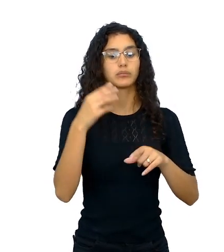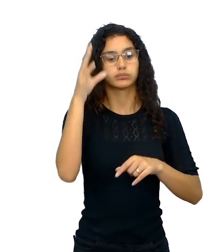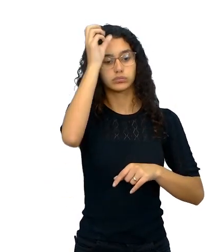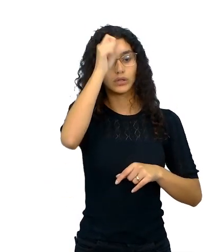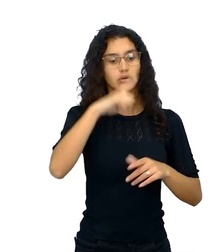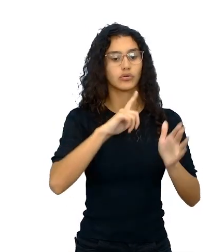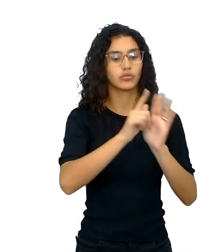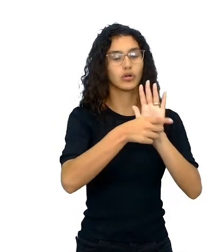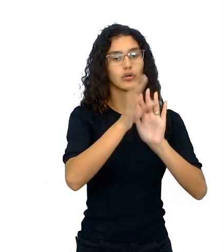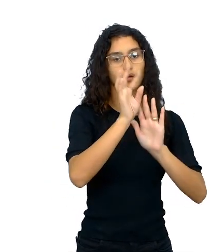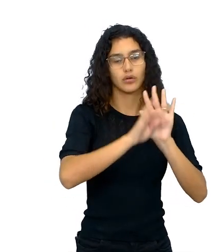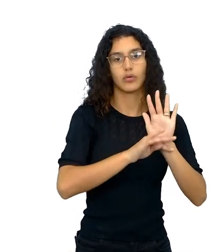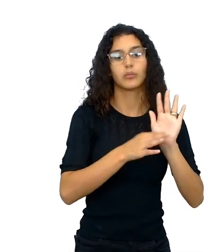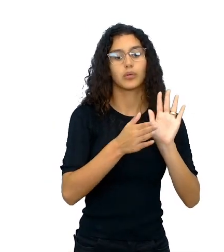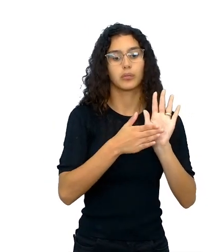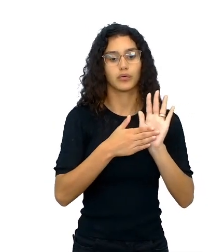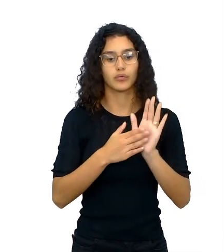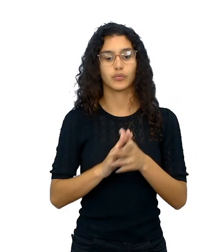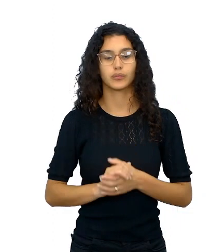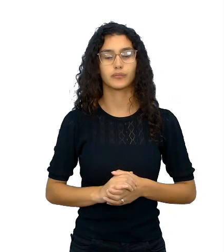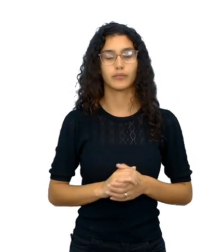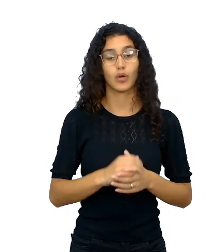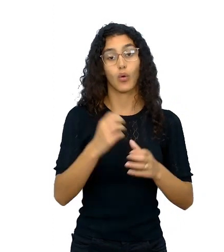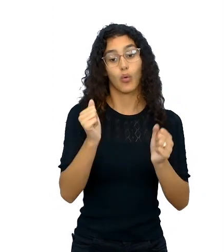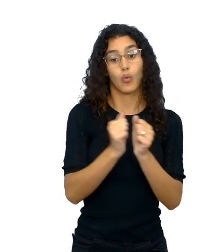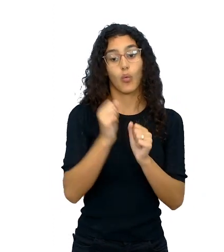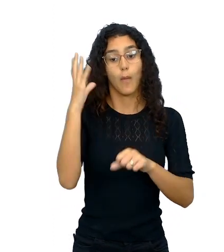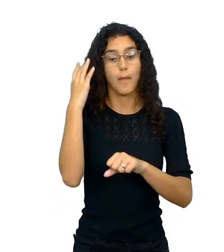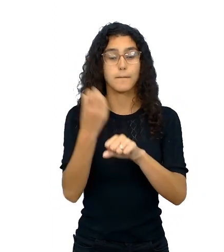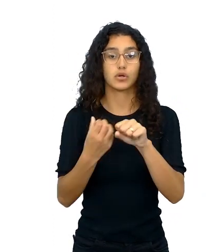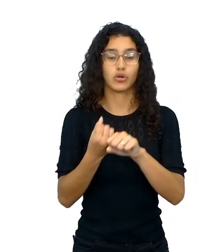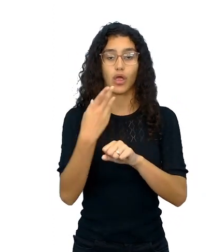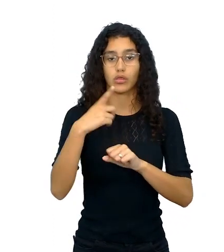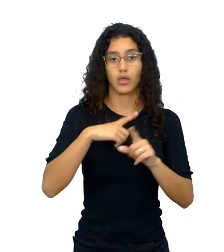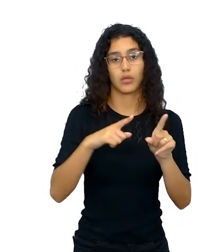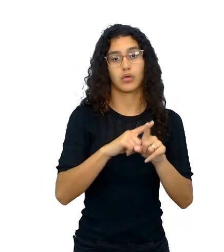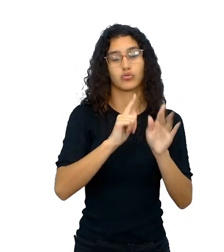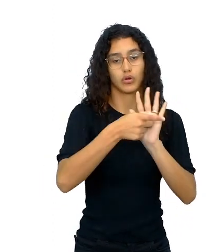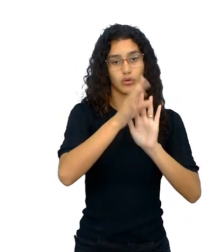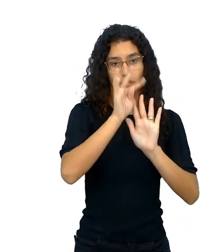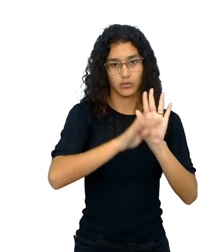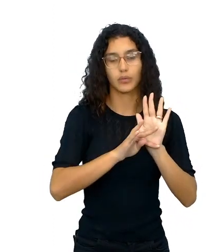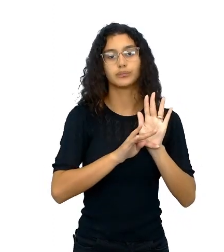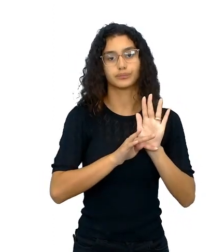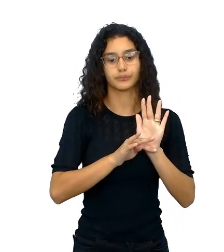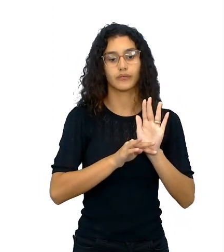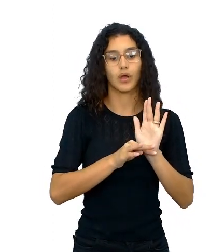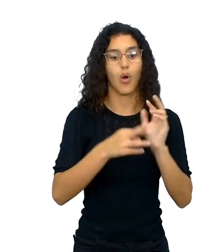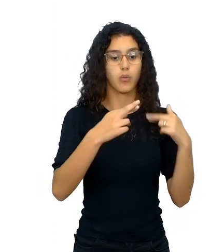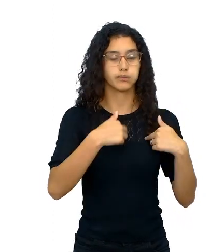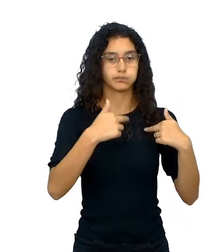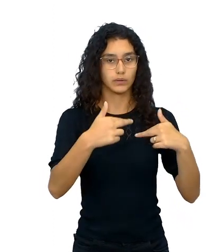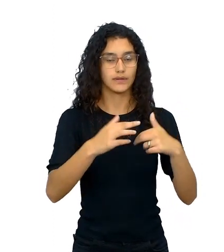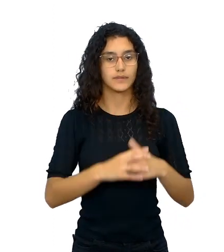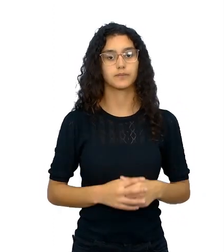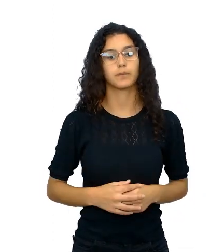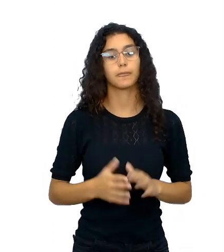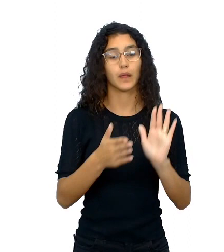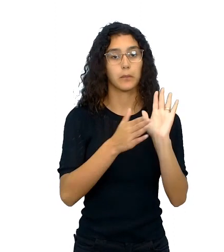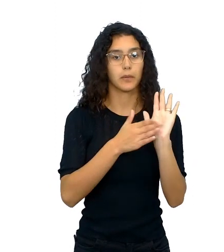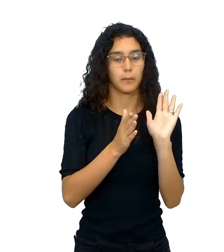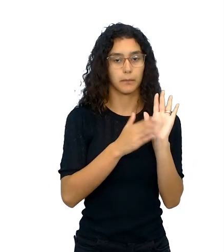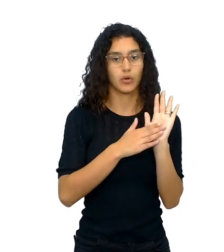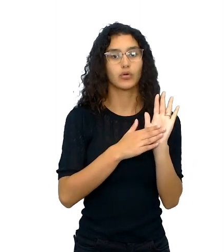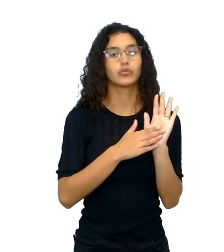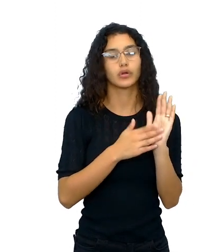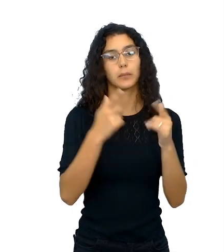aprendizagem, né, com a ferramenta podcast, através do gênero textual romance, tá, proposto